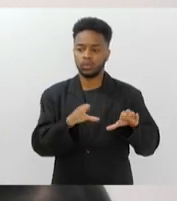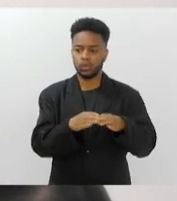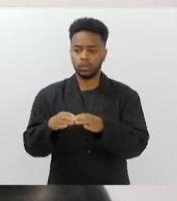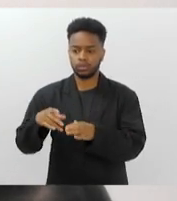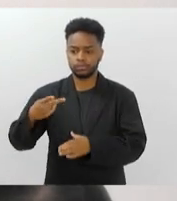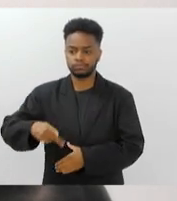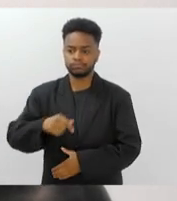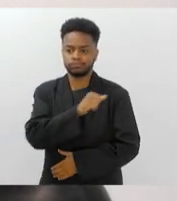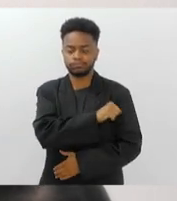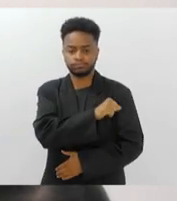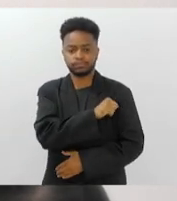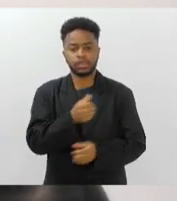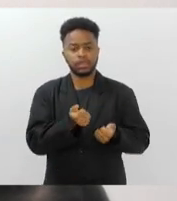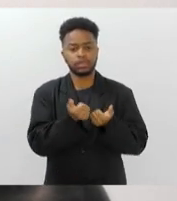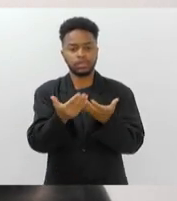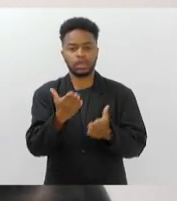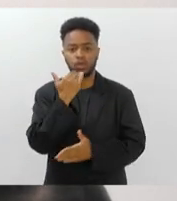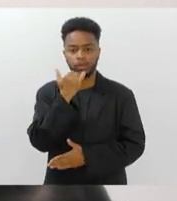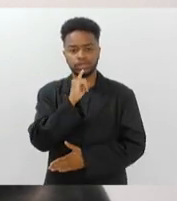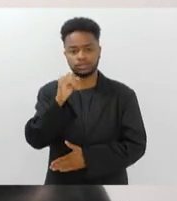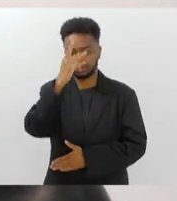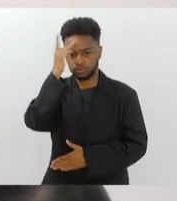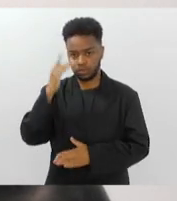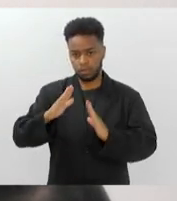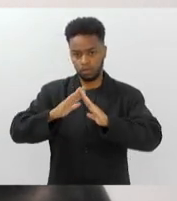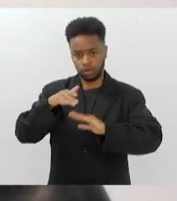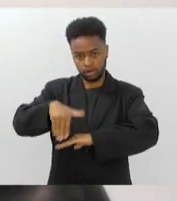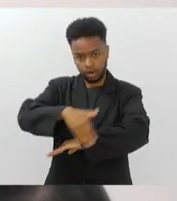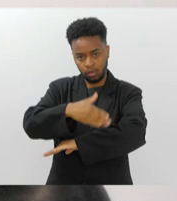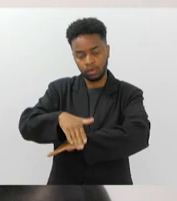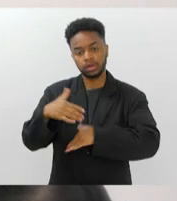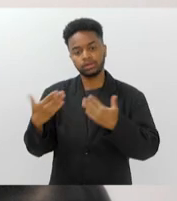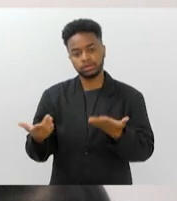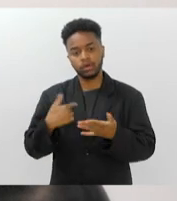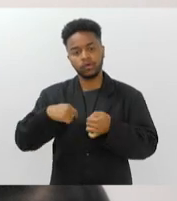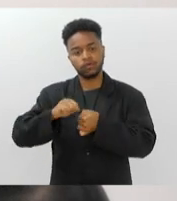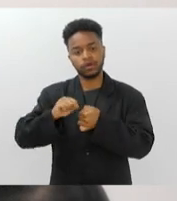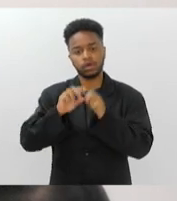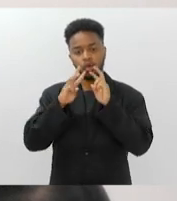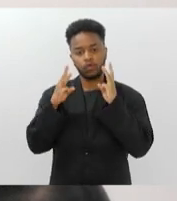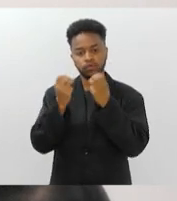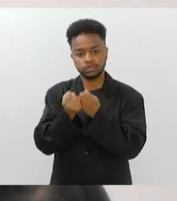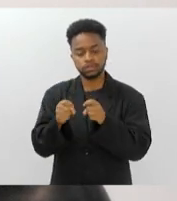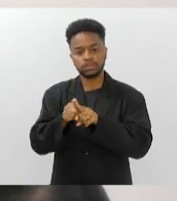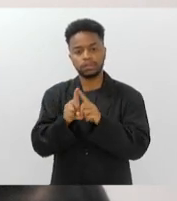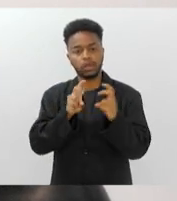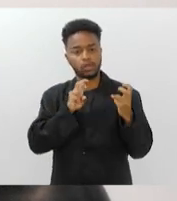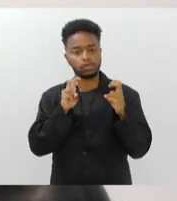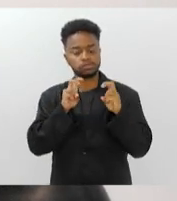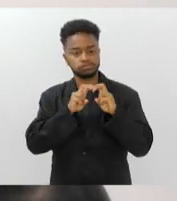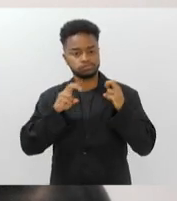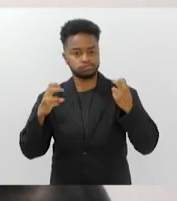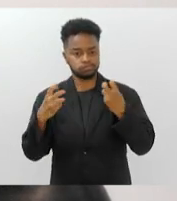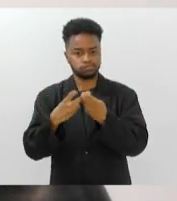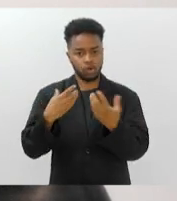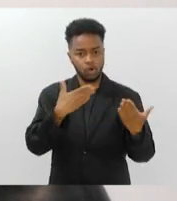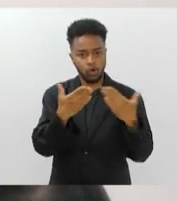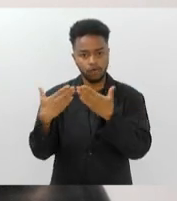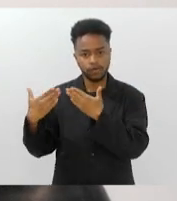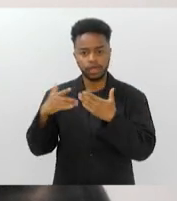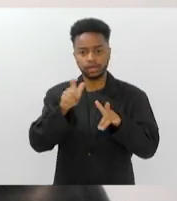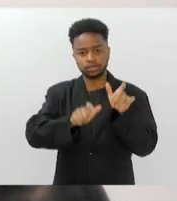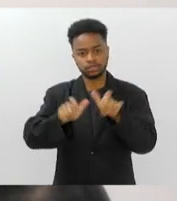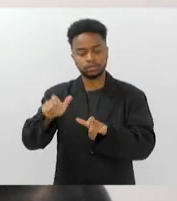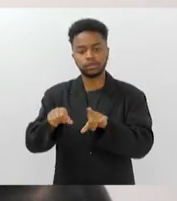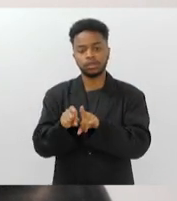levam alimentação para as pessoas em situação de rua então eu faço essas oficinas lá dentro roda de conversa para essas pessoas e